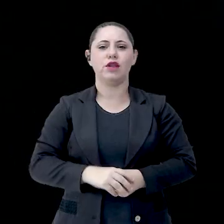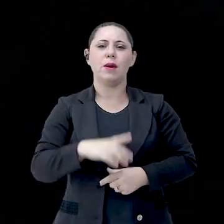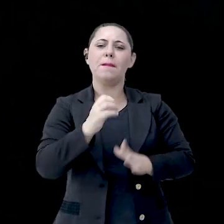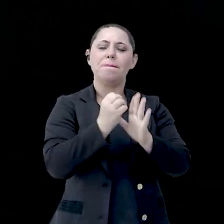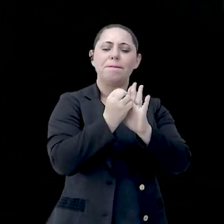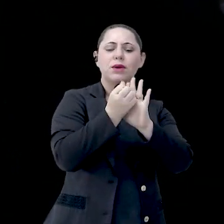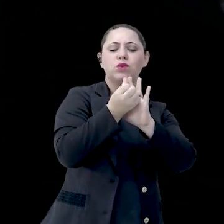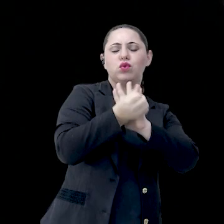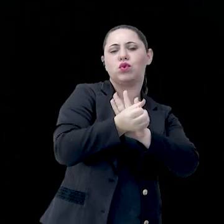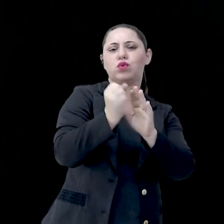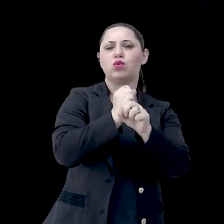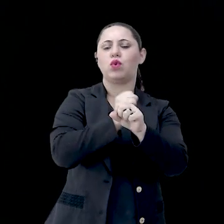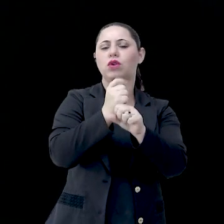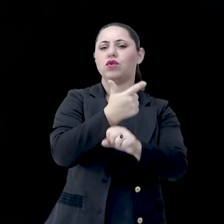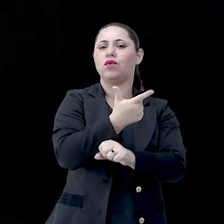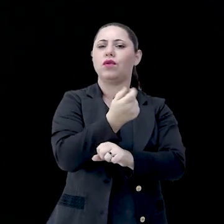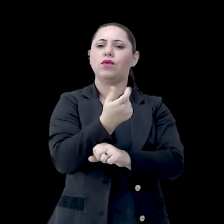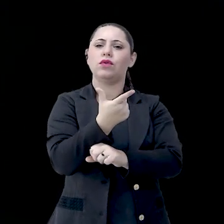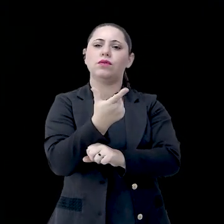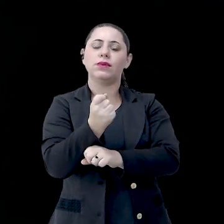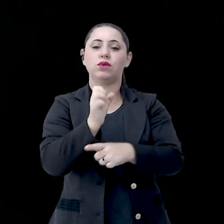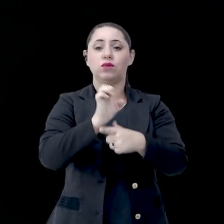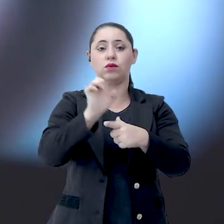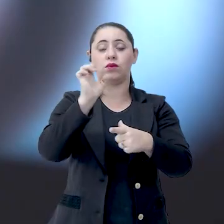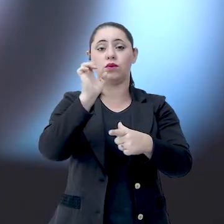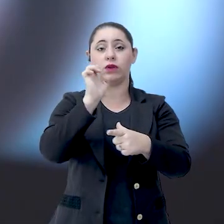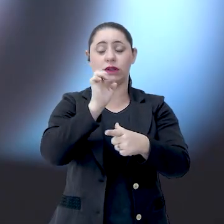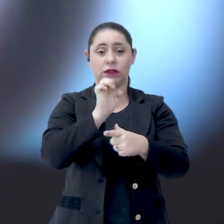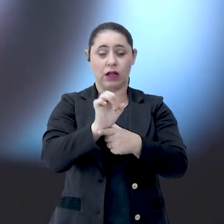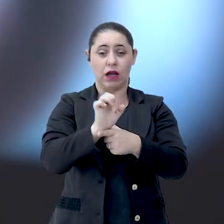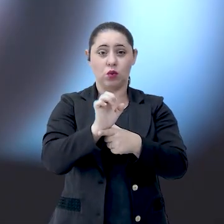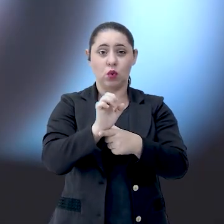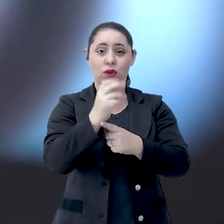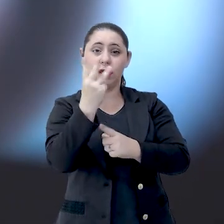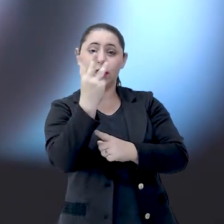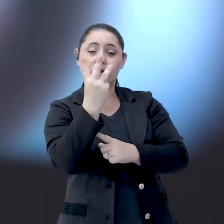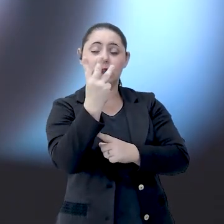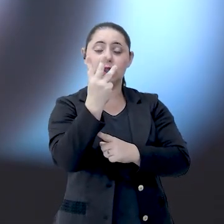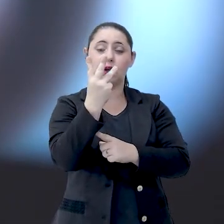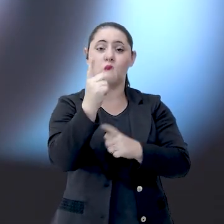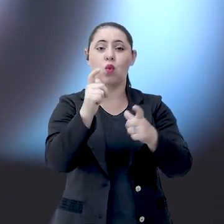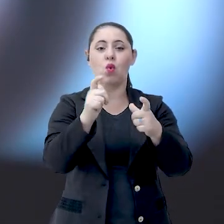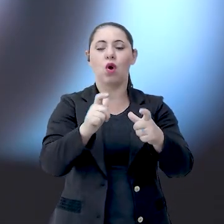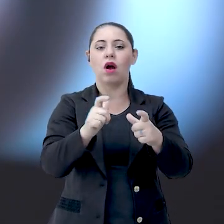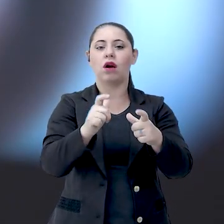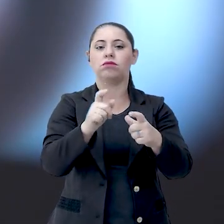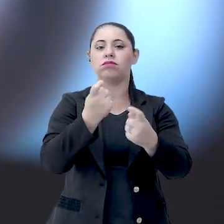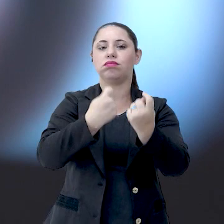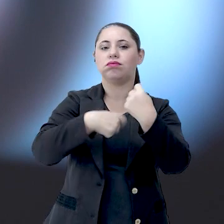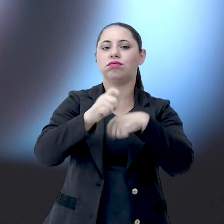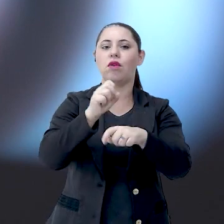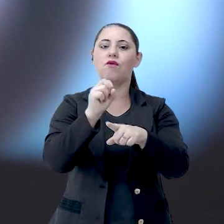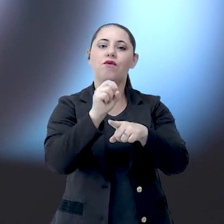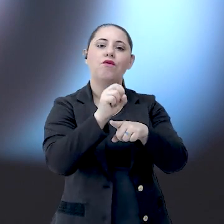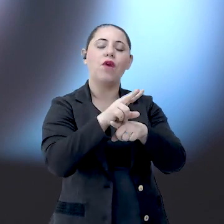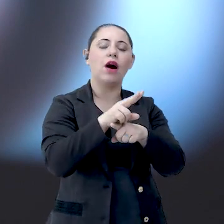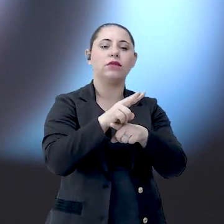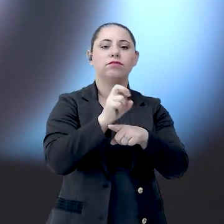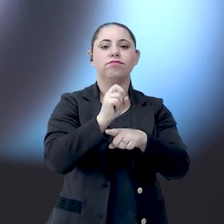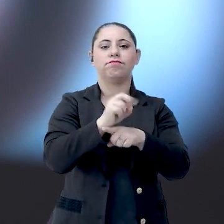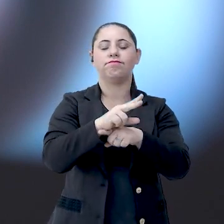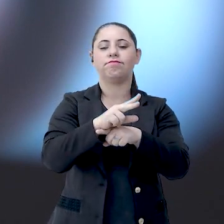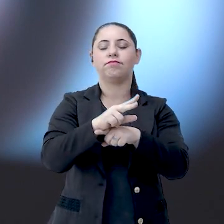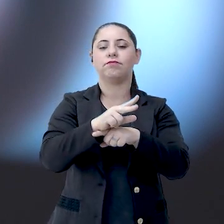194,36%. No primeiro semestre de 2020, o estado ficou com o terceiro lugar na geração de empregos